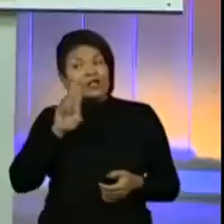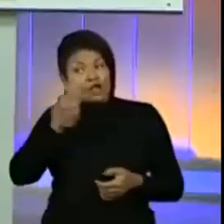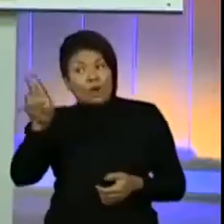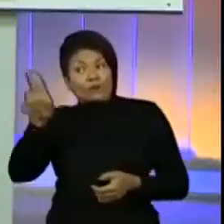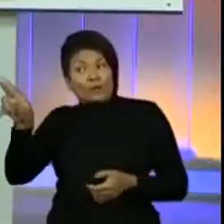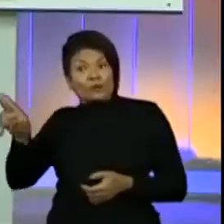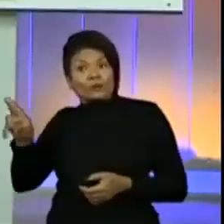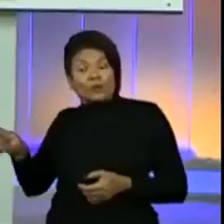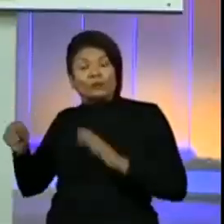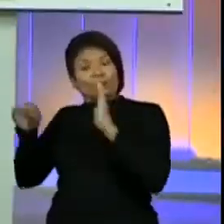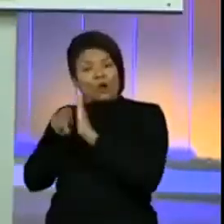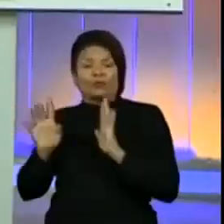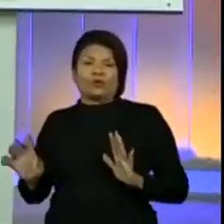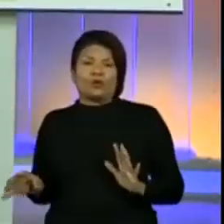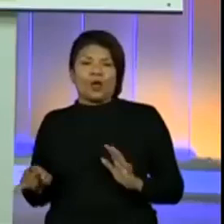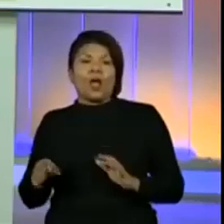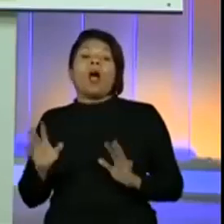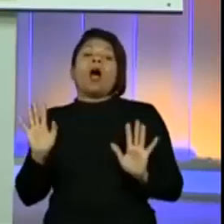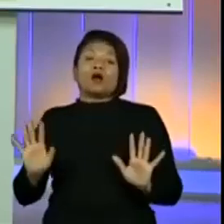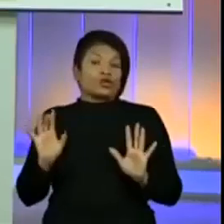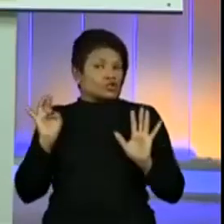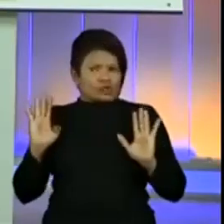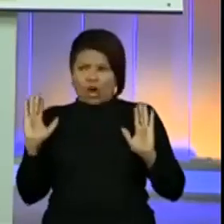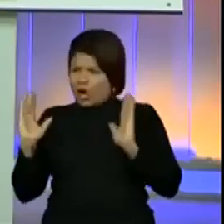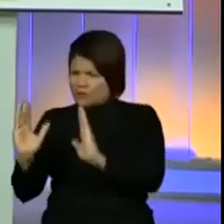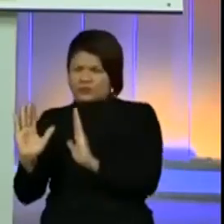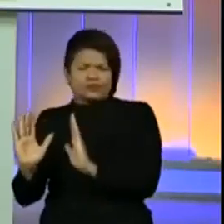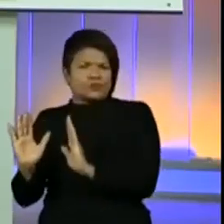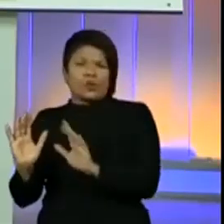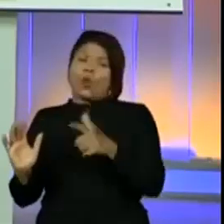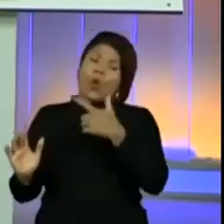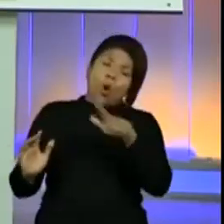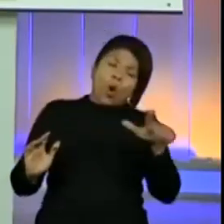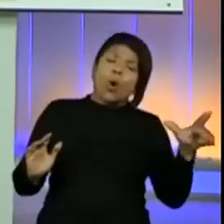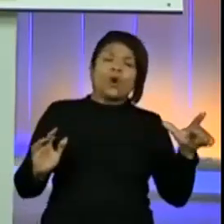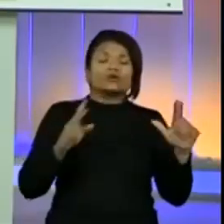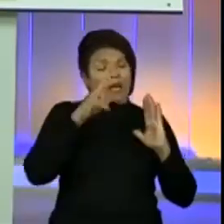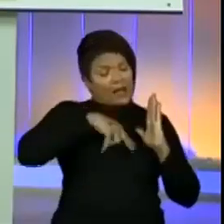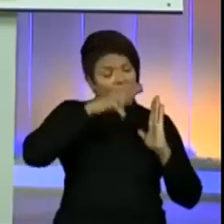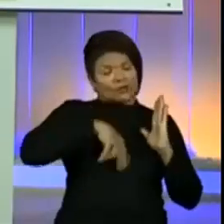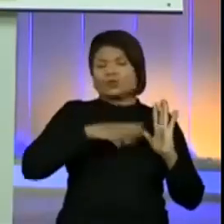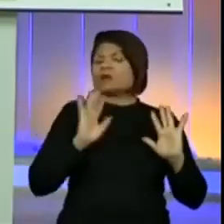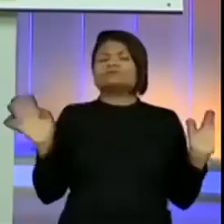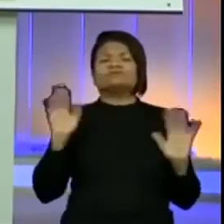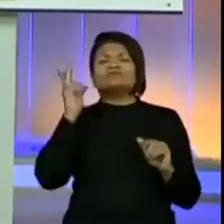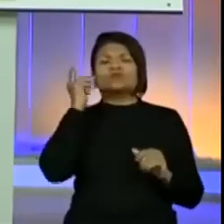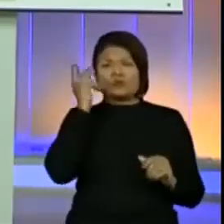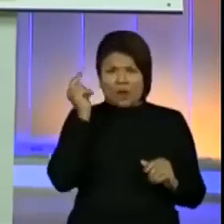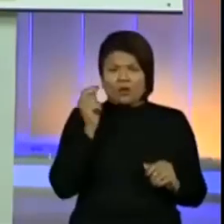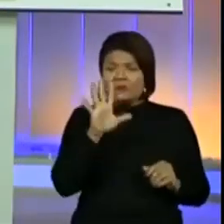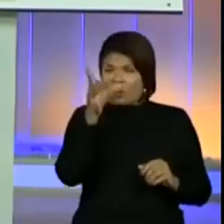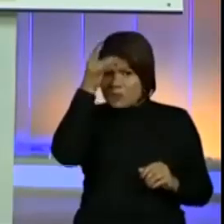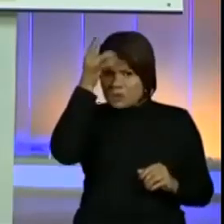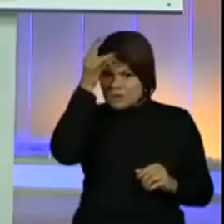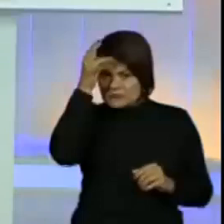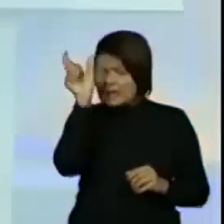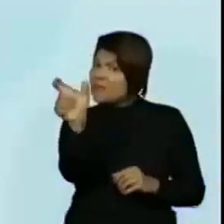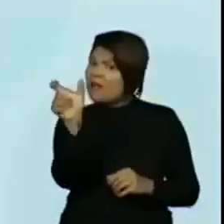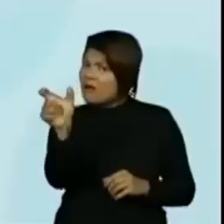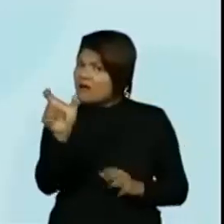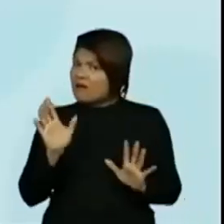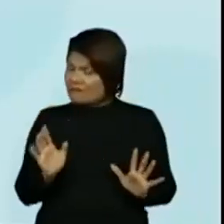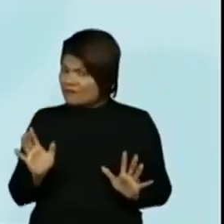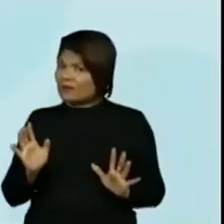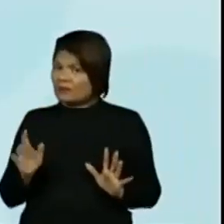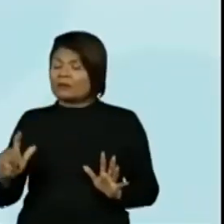vão manter esse padrão e essa regularidade de leitura. Então, é muito importante você memorizar e saber a classe